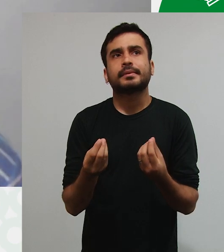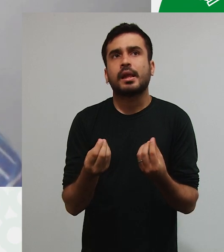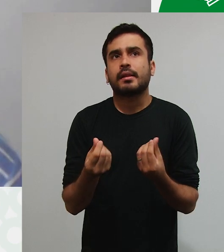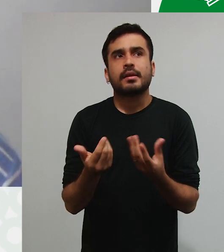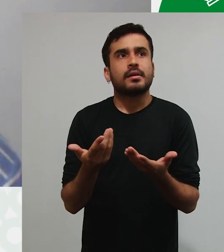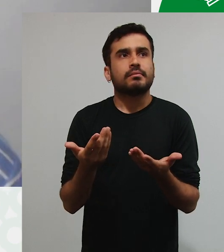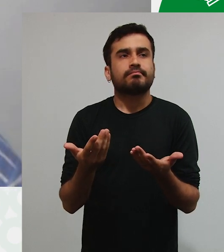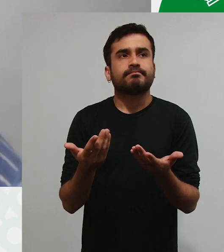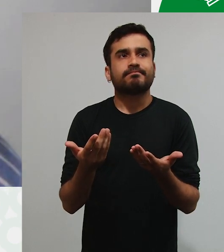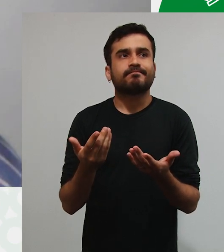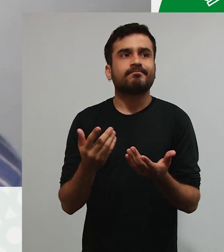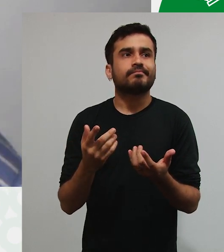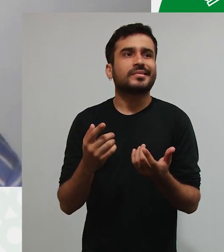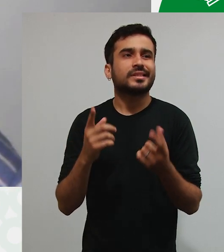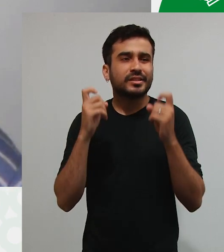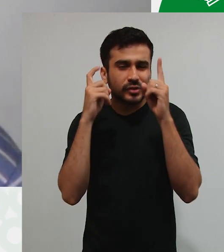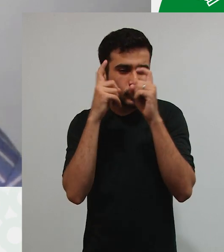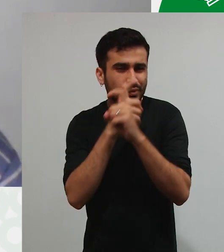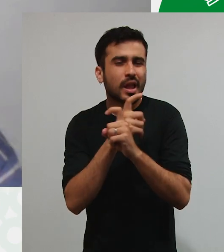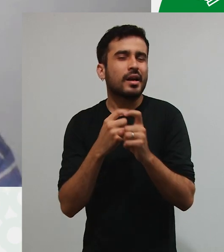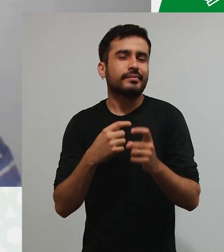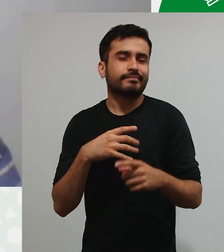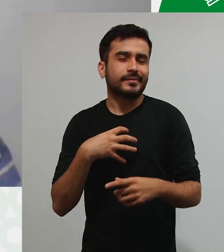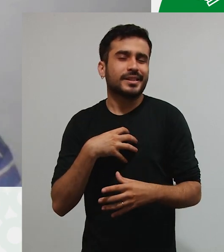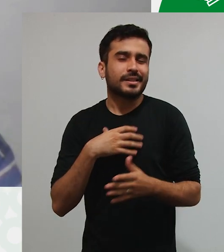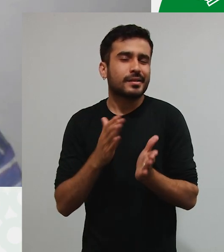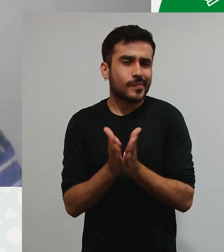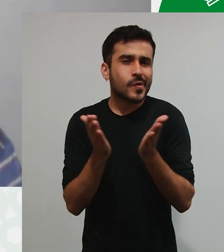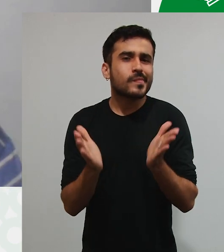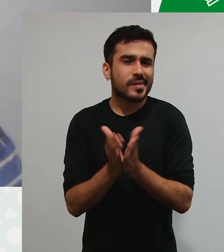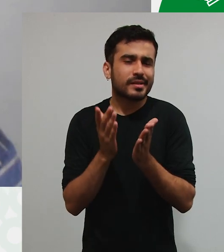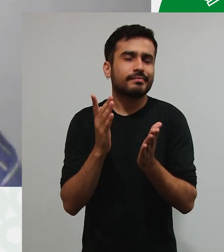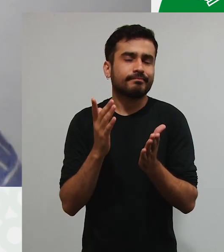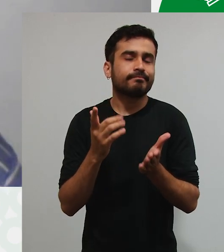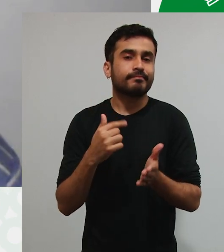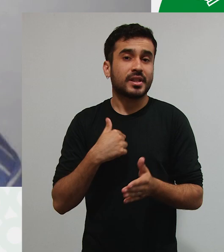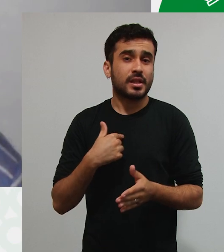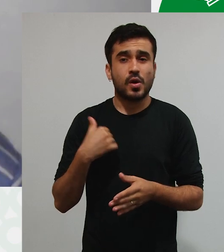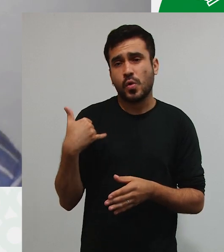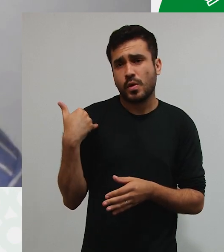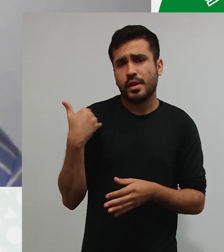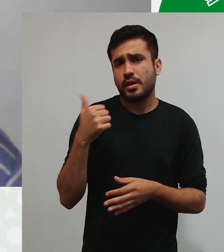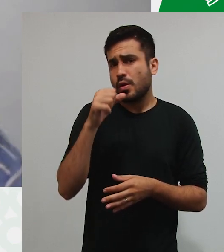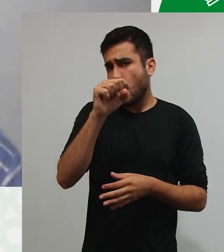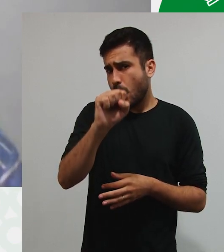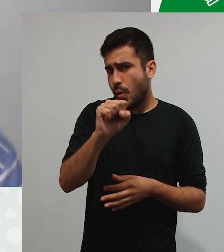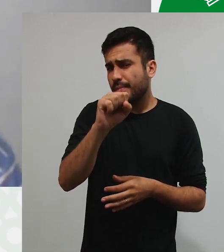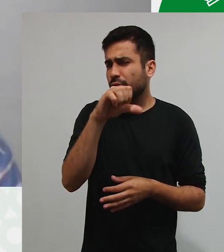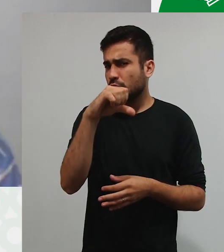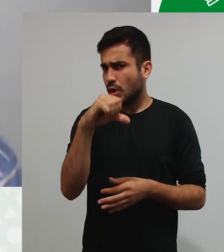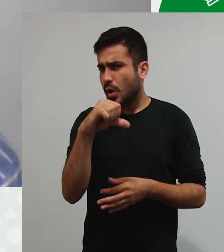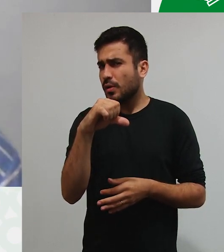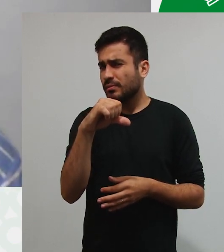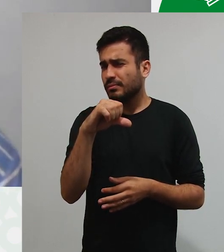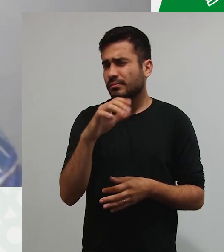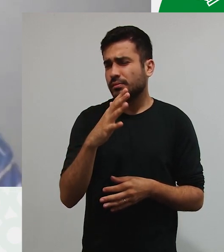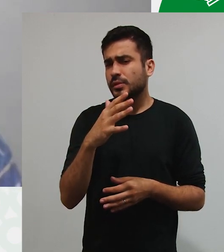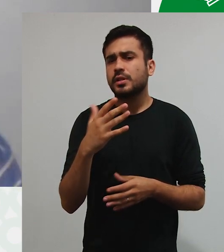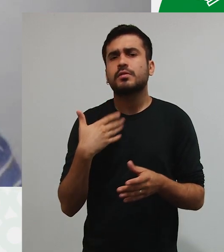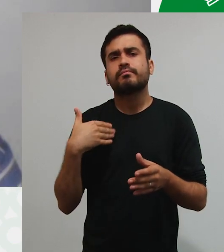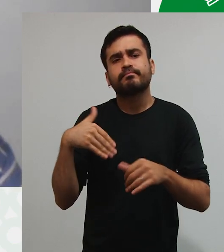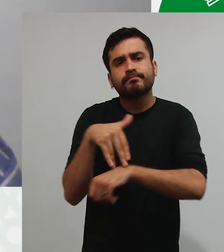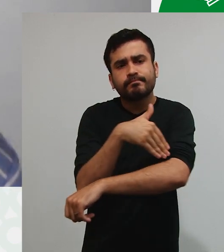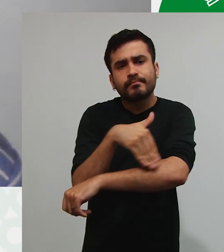família que vivia numa situação de pobreza muito grande. Isso fez com que eu, com 8, 9 anos de